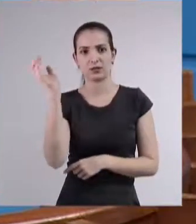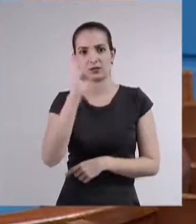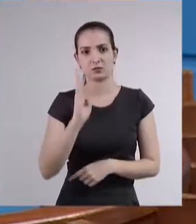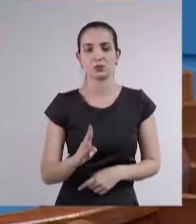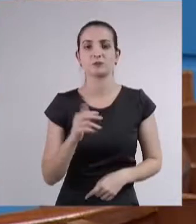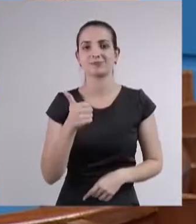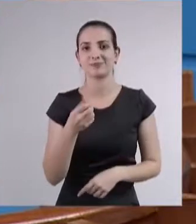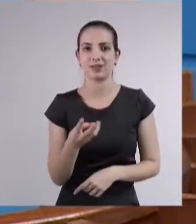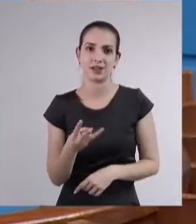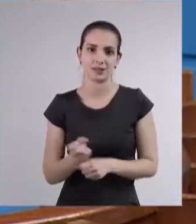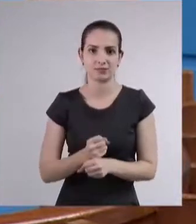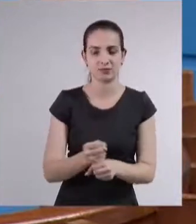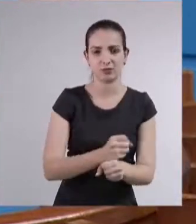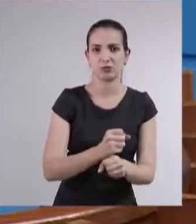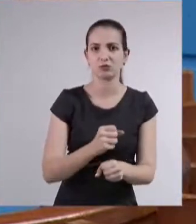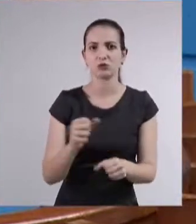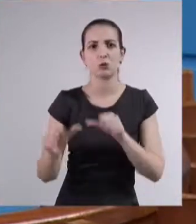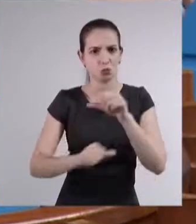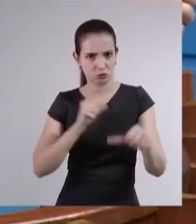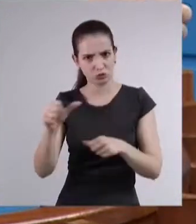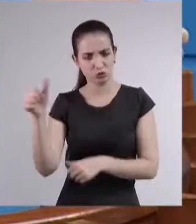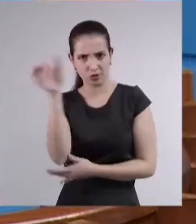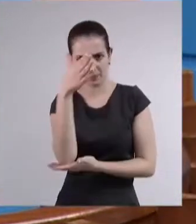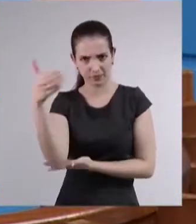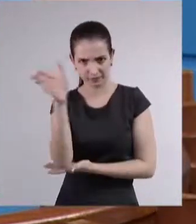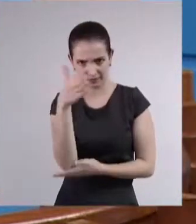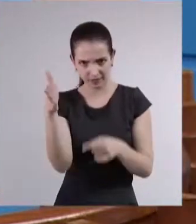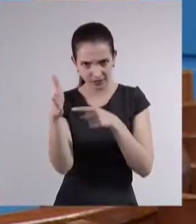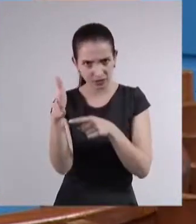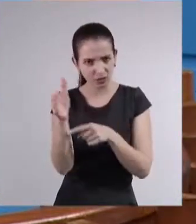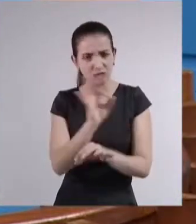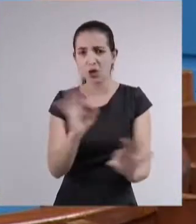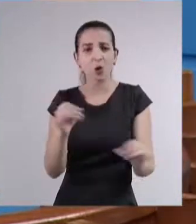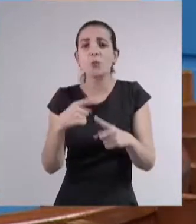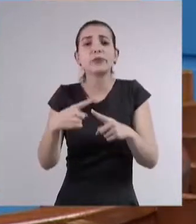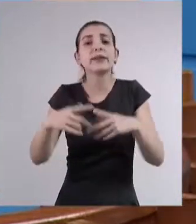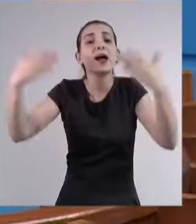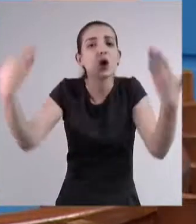da bandeira? Por que vai mudar agora?